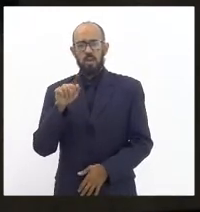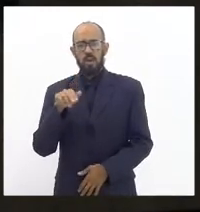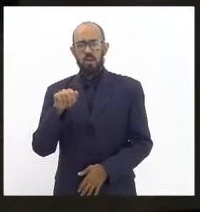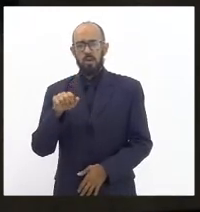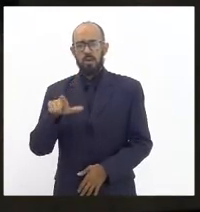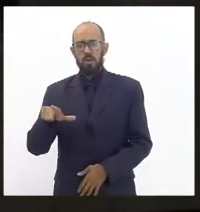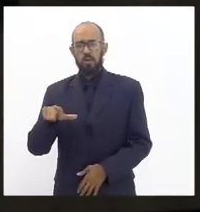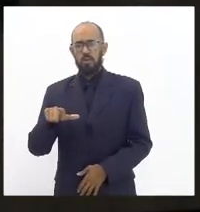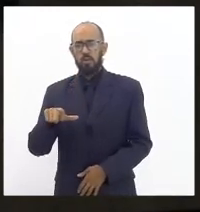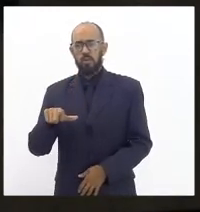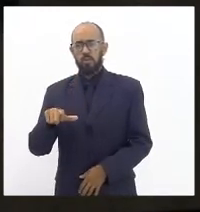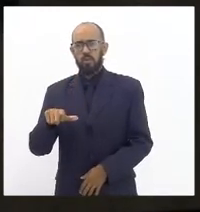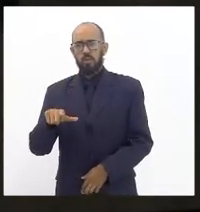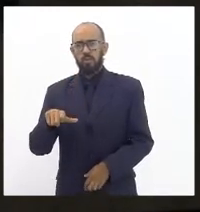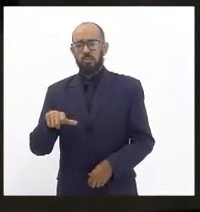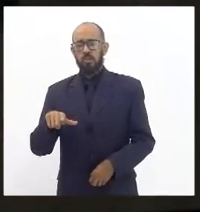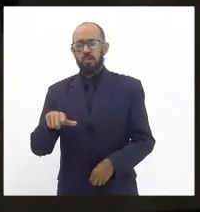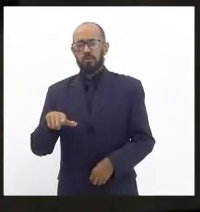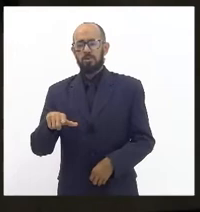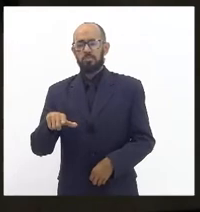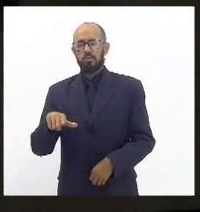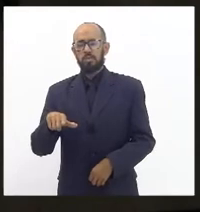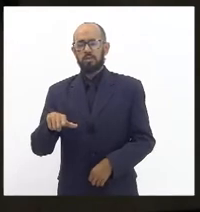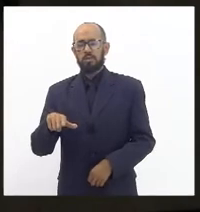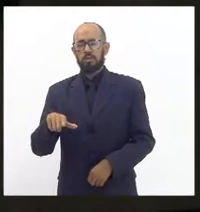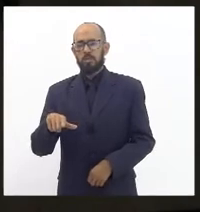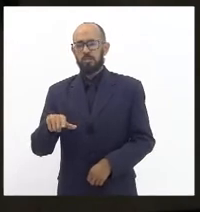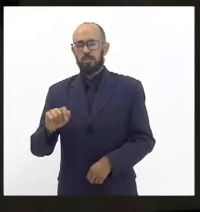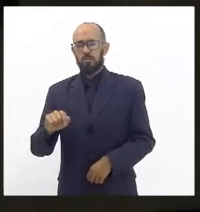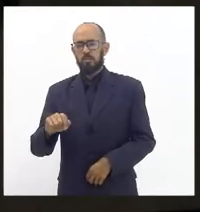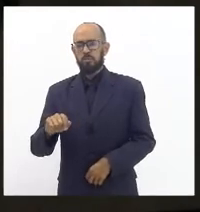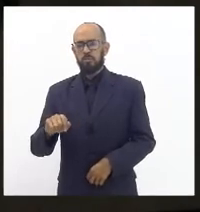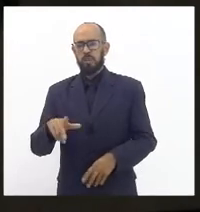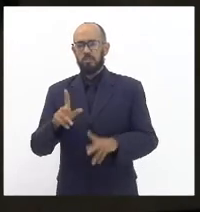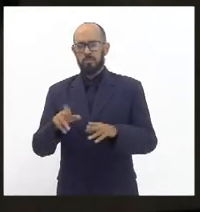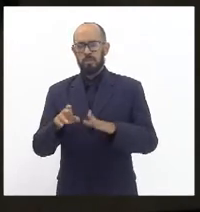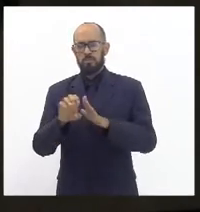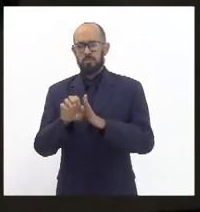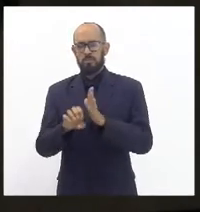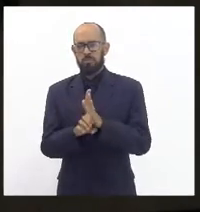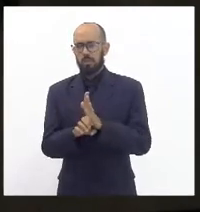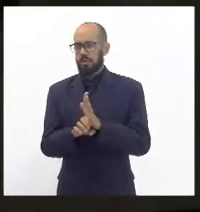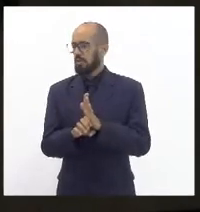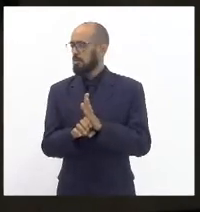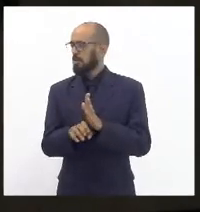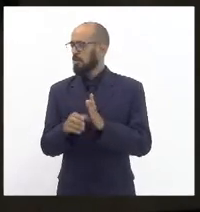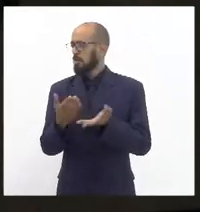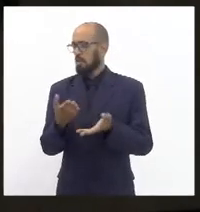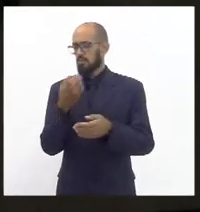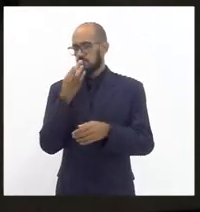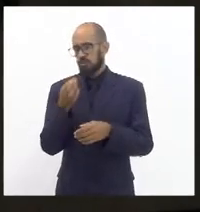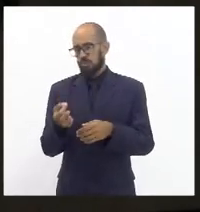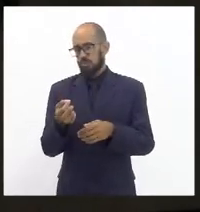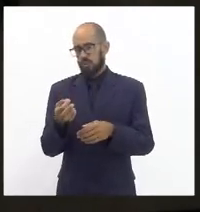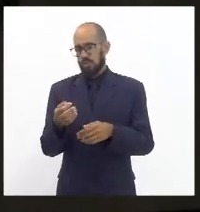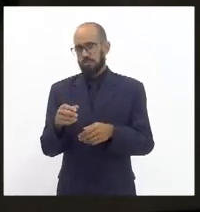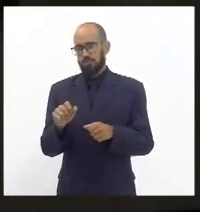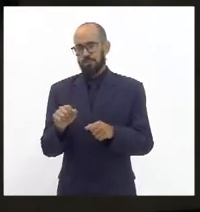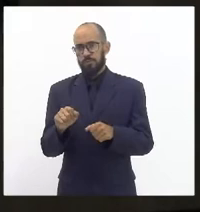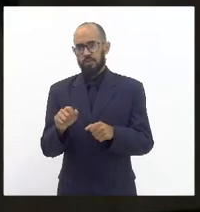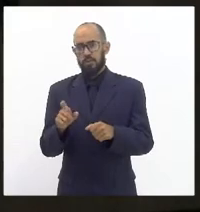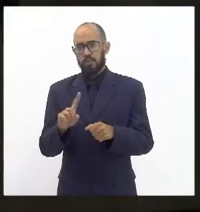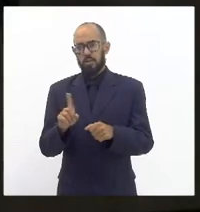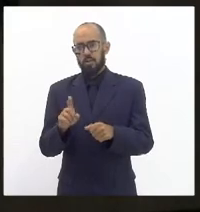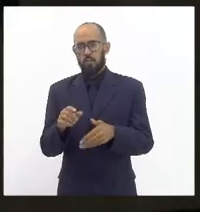tem a mesma ementa bom então queria sugerir a Vossa Excelência em vez de dar pela